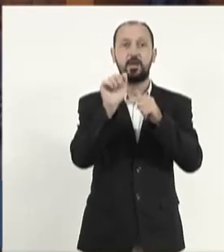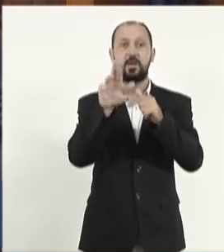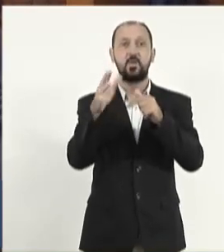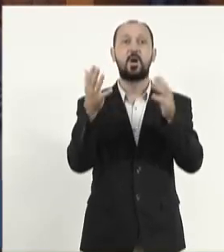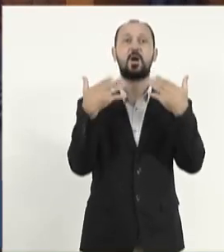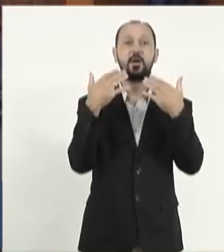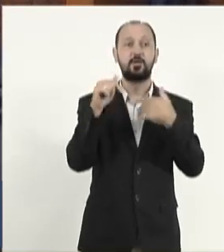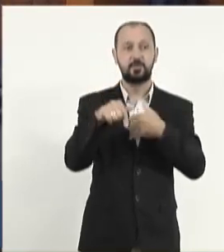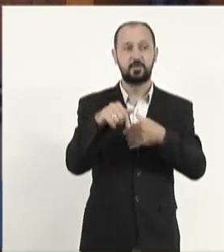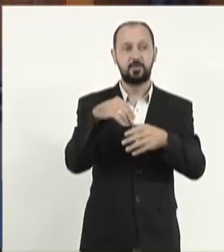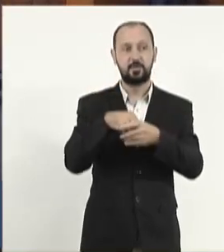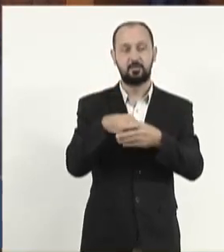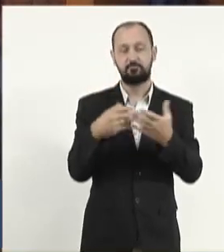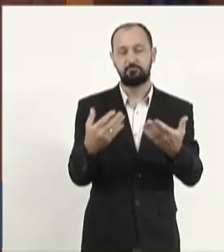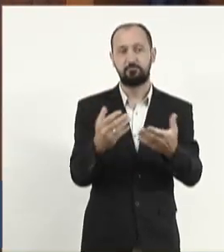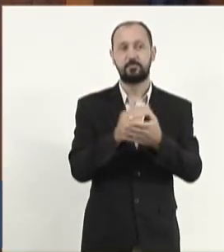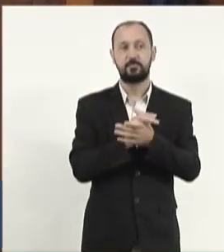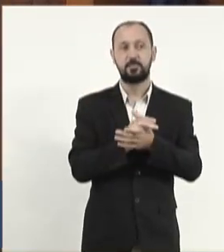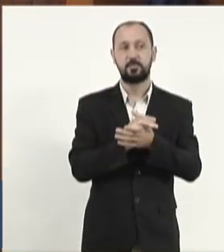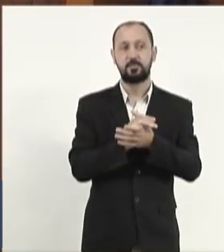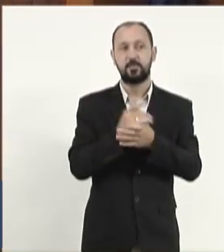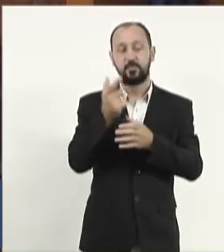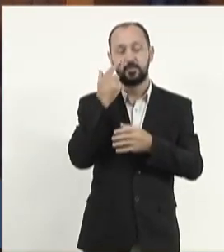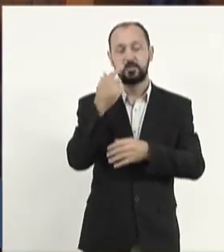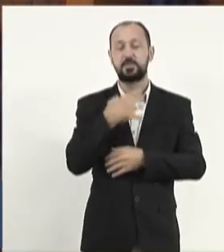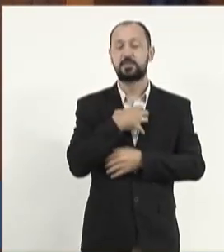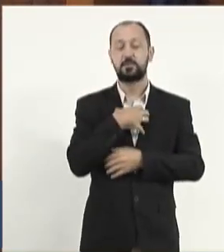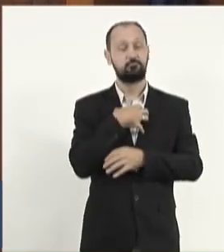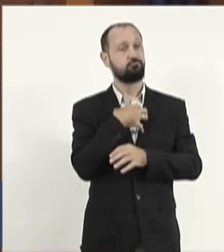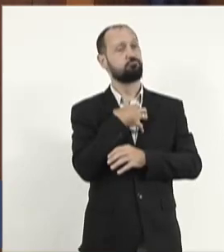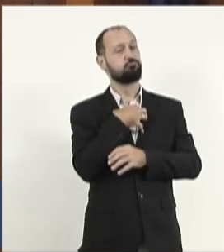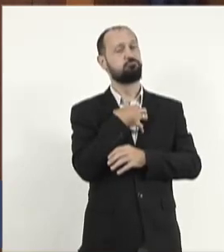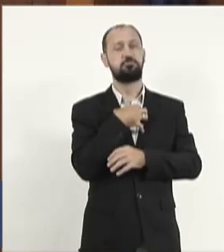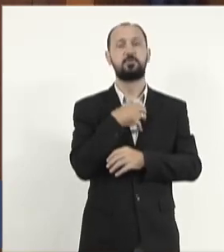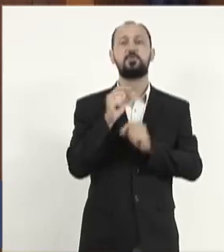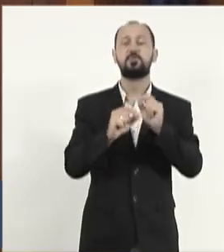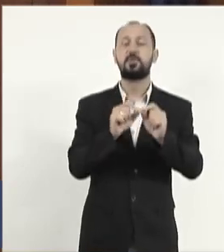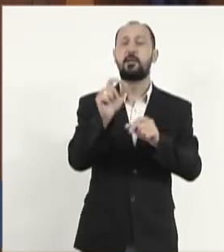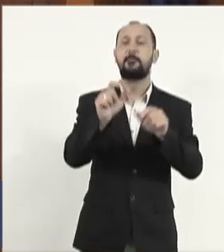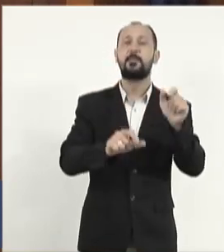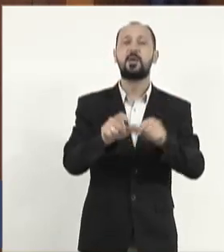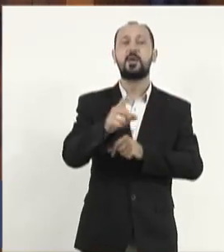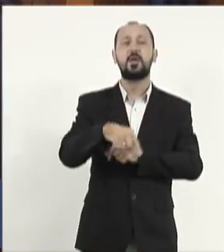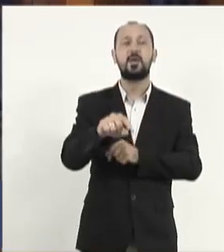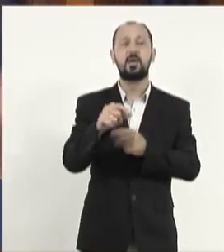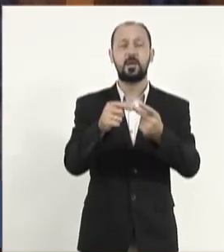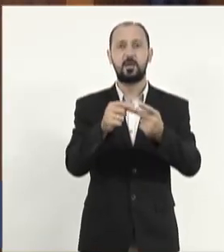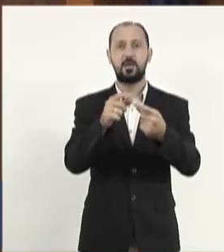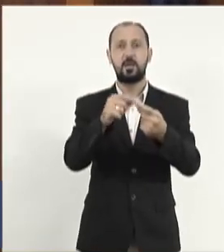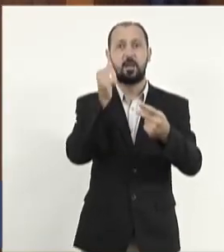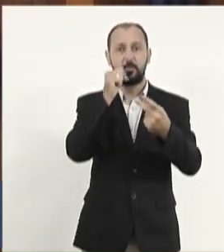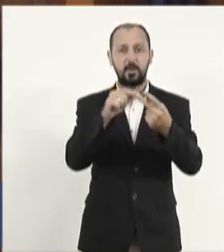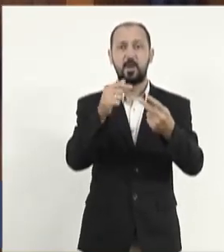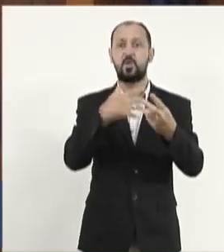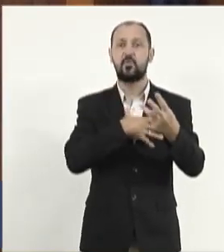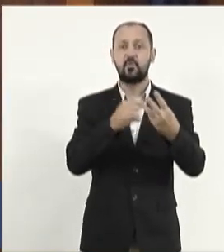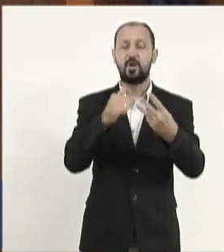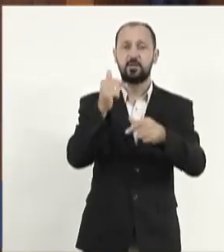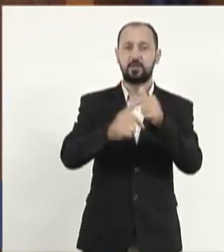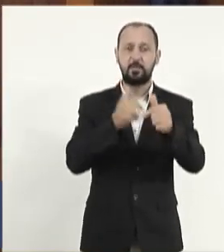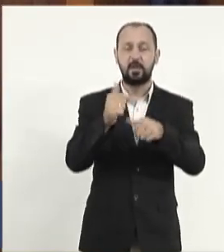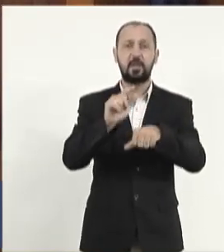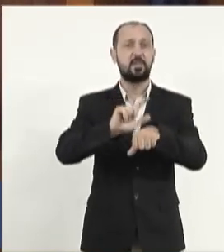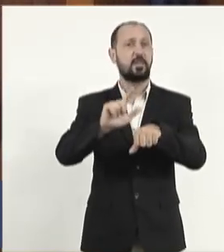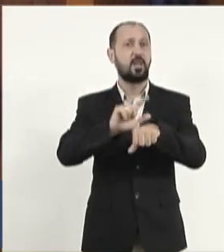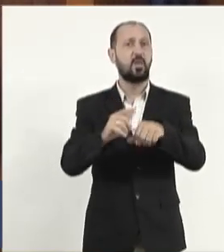né, aqui dentro. Então, assim, você se sensibiliza com a situação da pessoa. É ele, a mulher, o filho trabalhando na